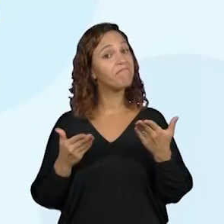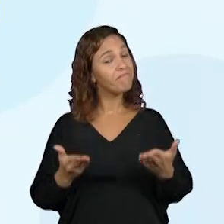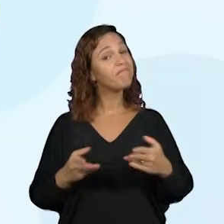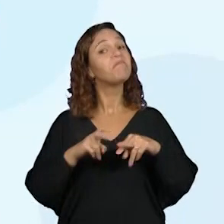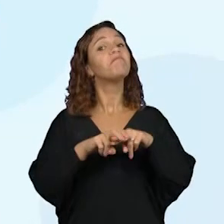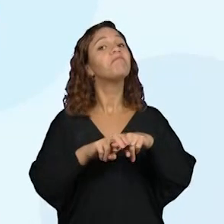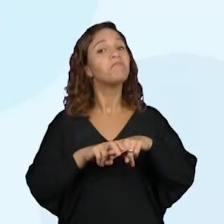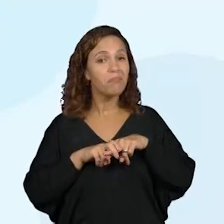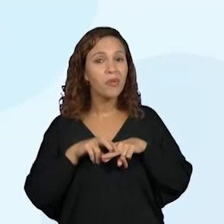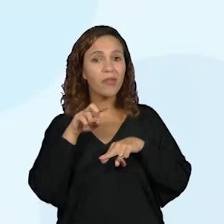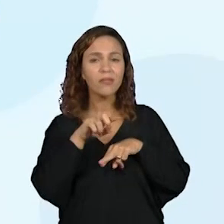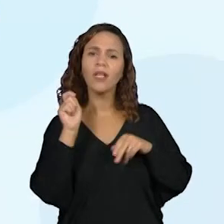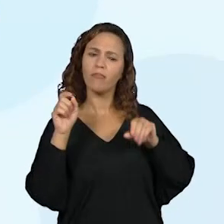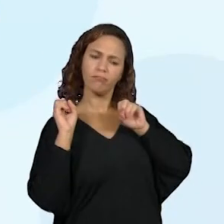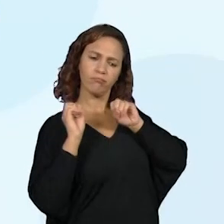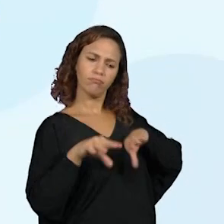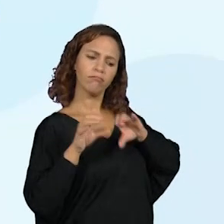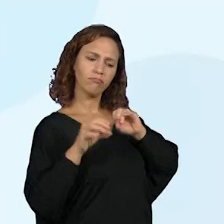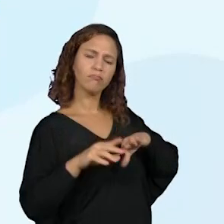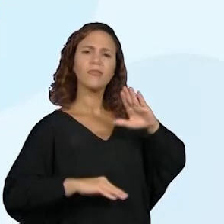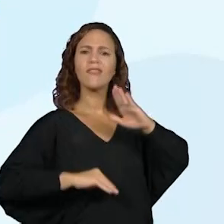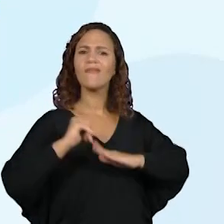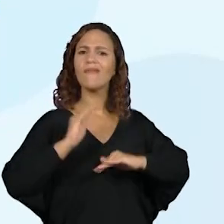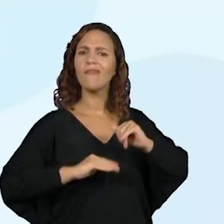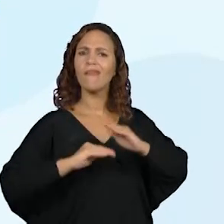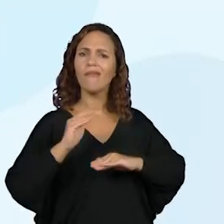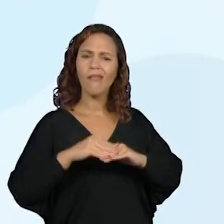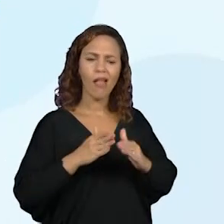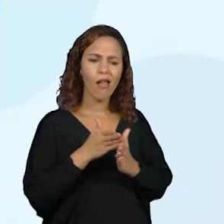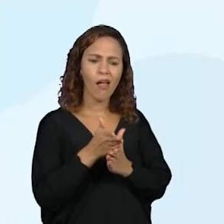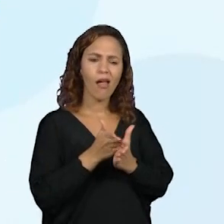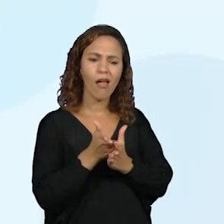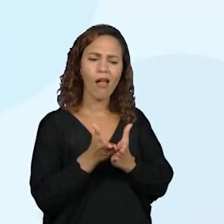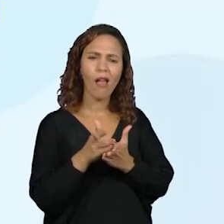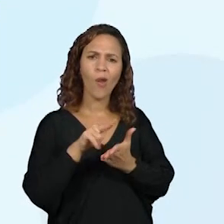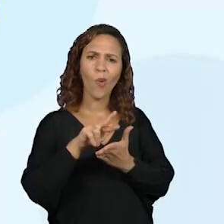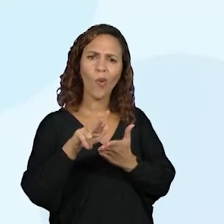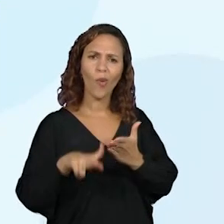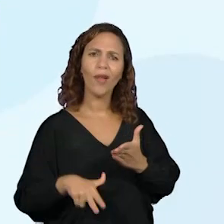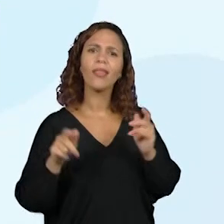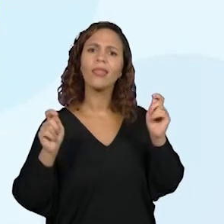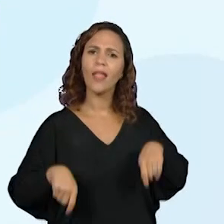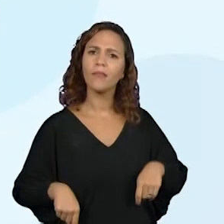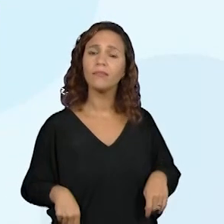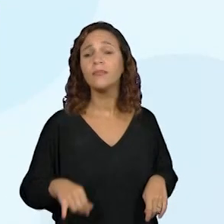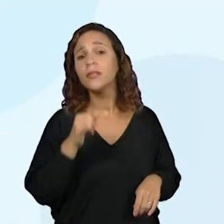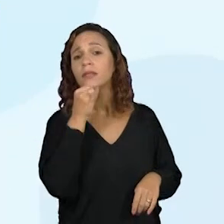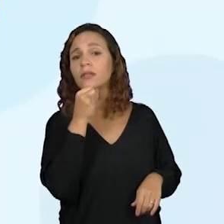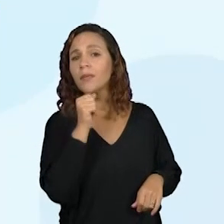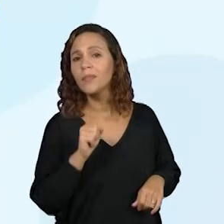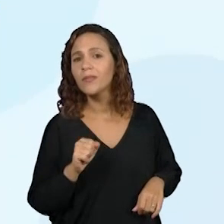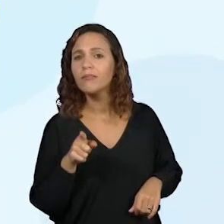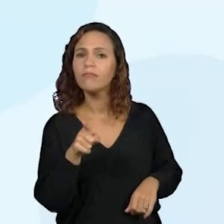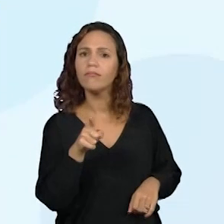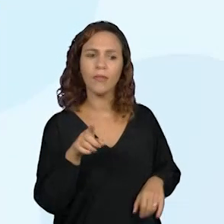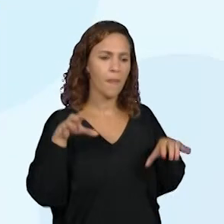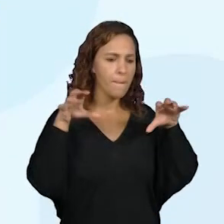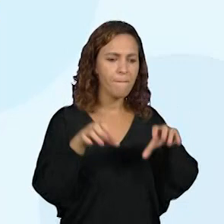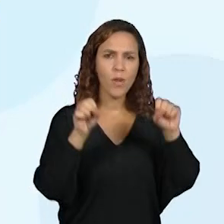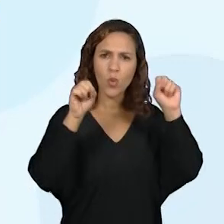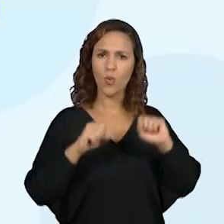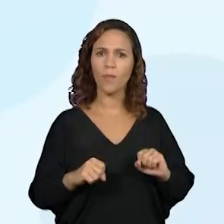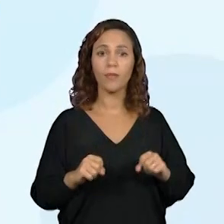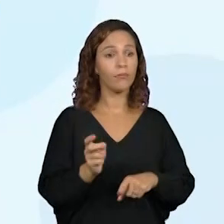o cão pode ser adestrado para executar um grande número de tarefas úteis como um cão de caça